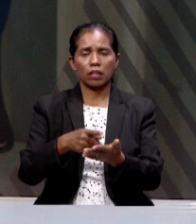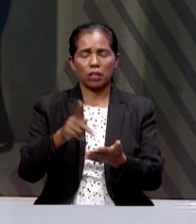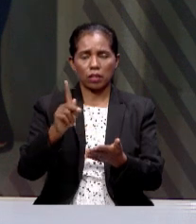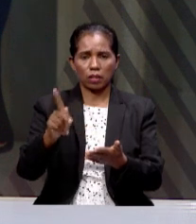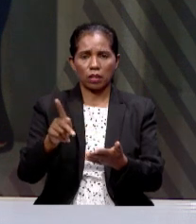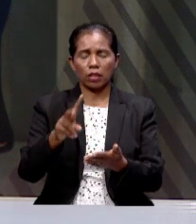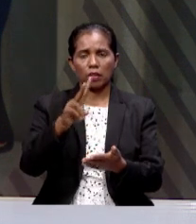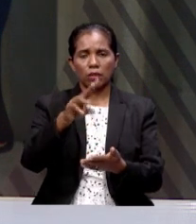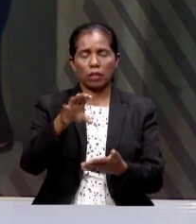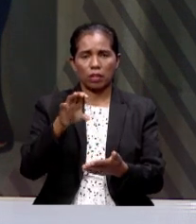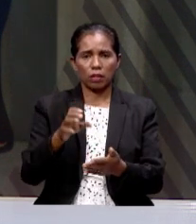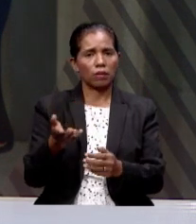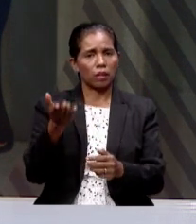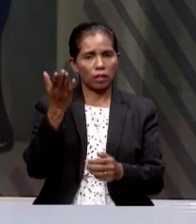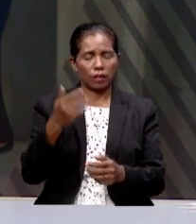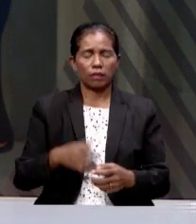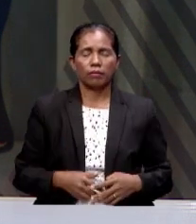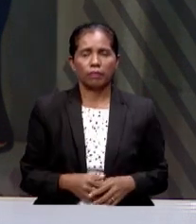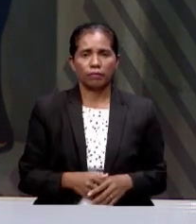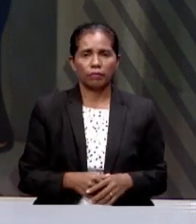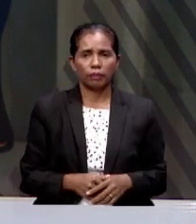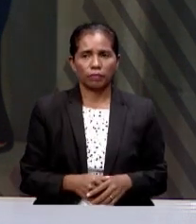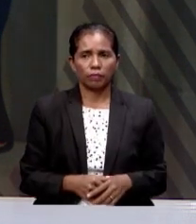atos rua, baletem.